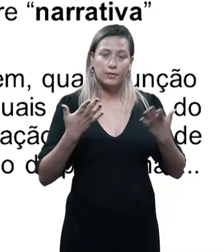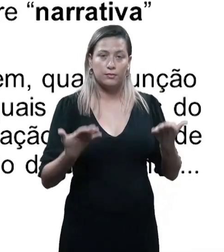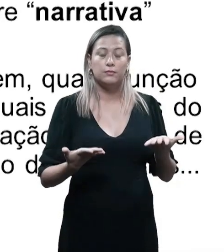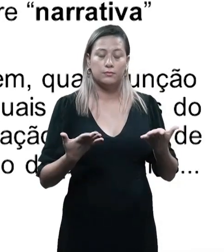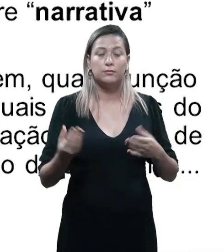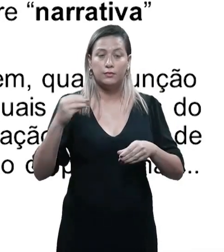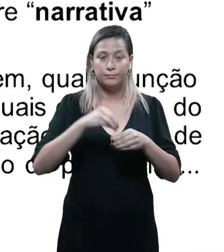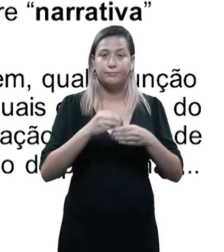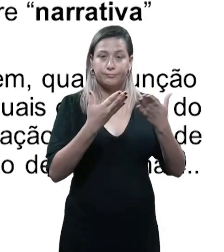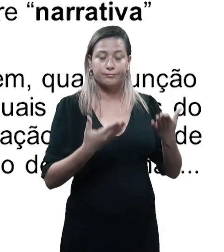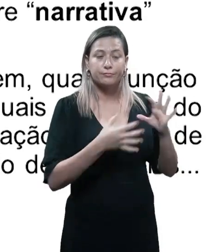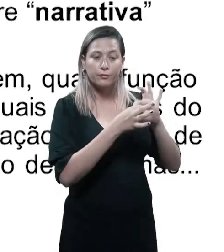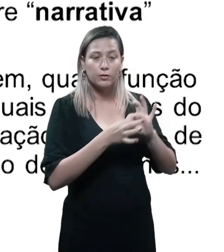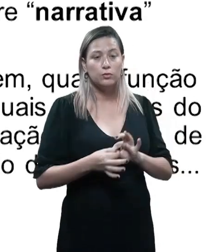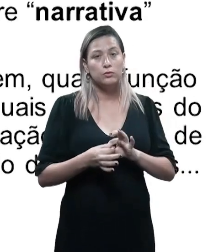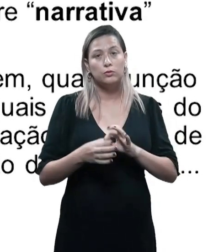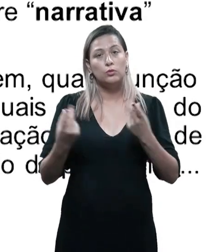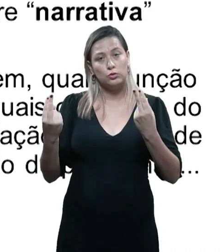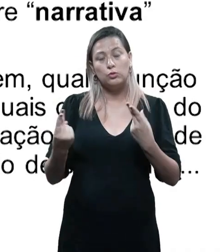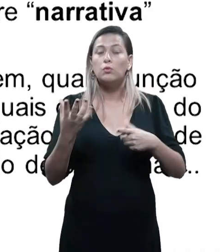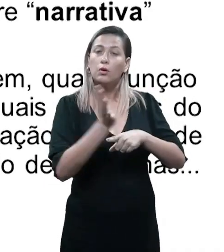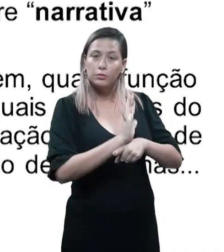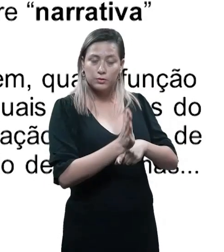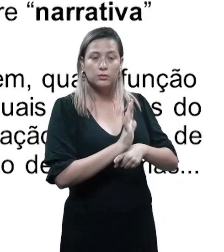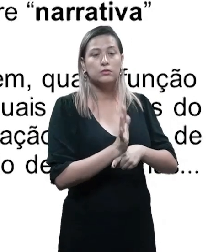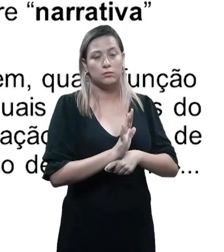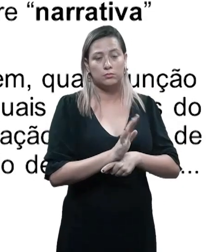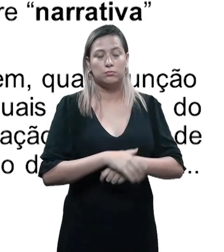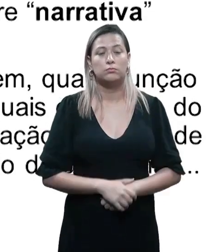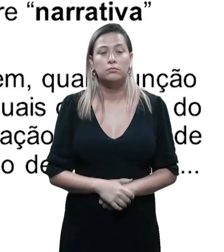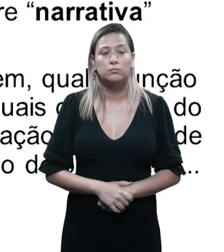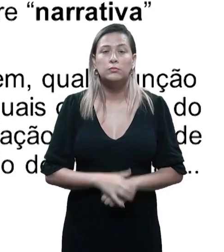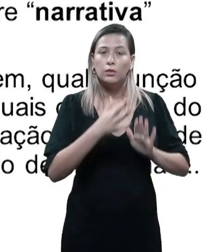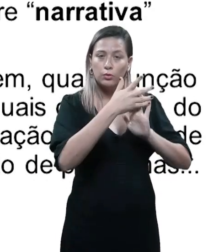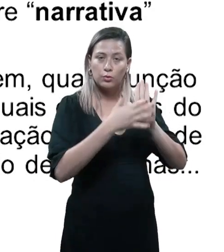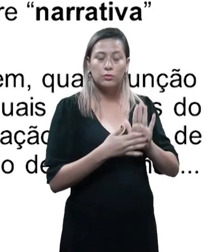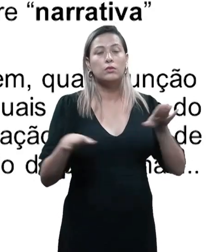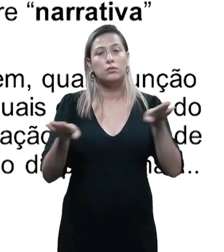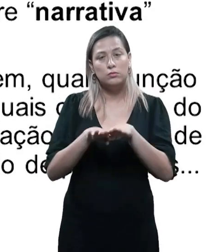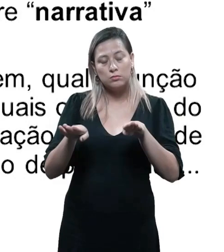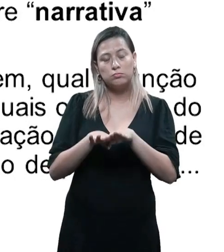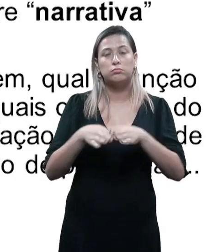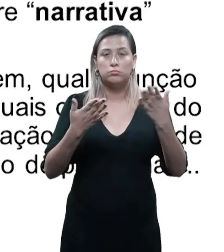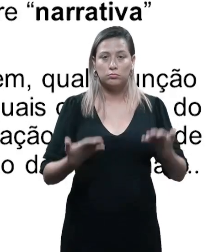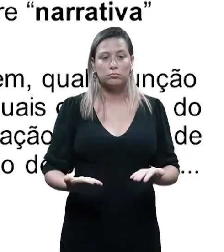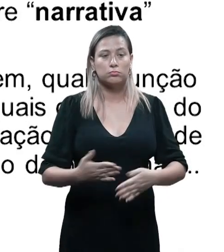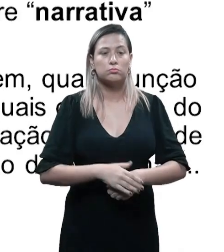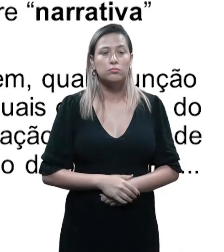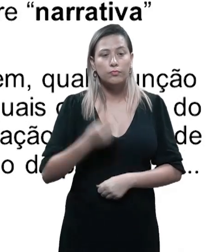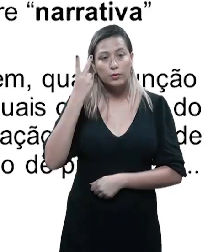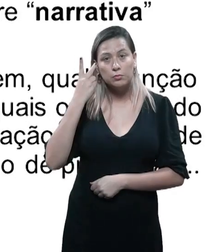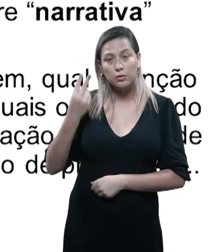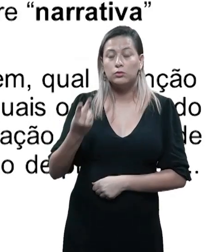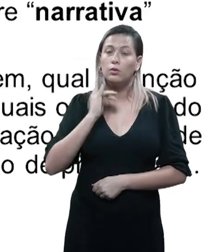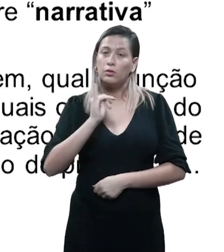das artes narrativas, assim como o cinema também faz parte, né, o produto do roteiro também faz parte das artes narrativas. Uma